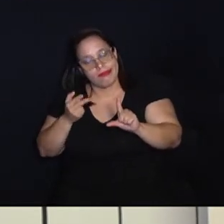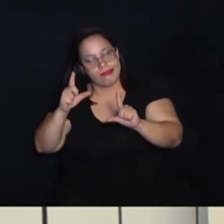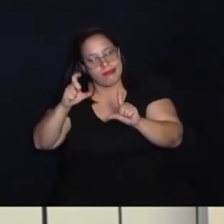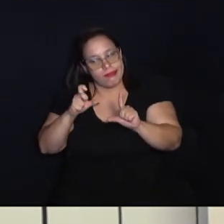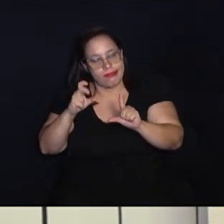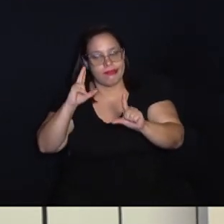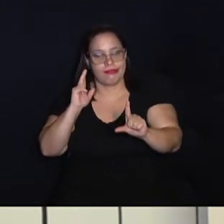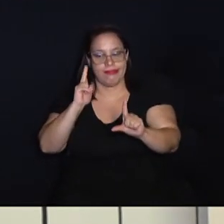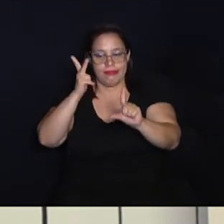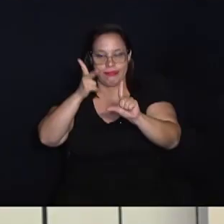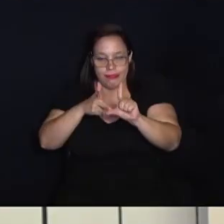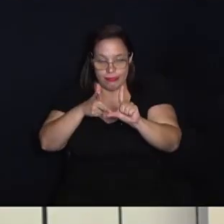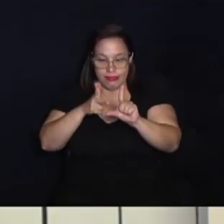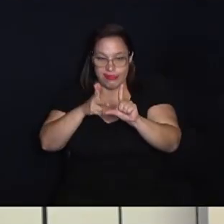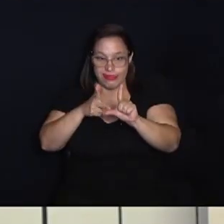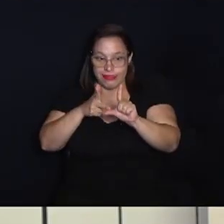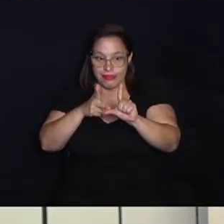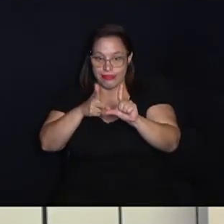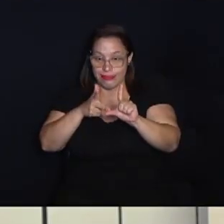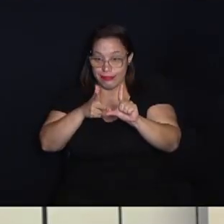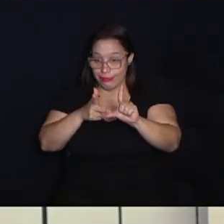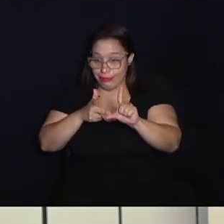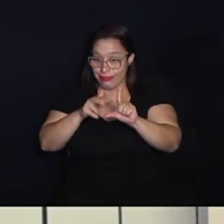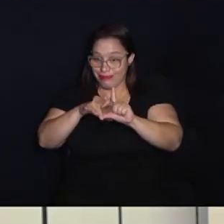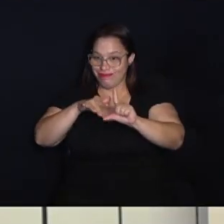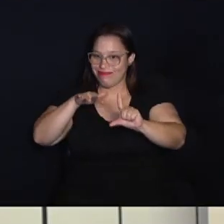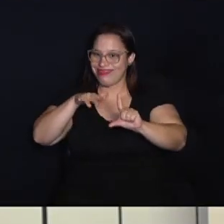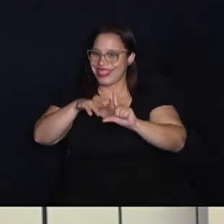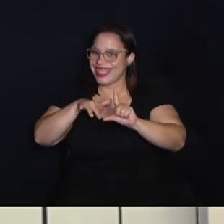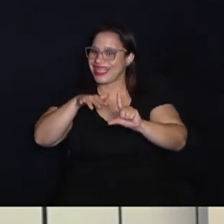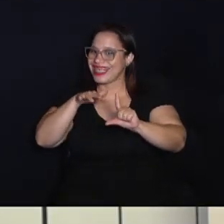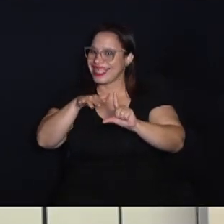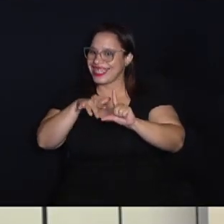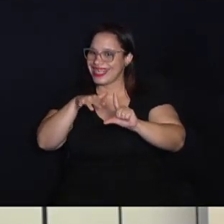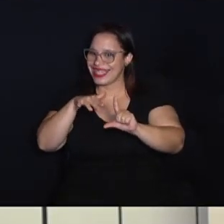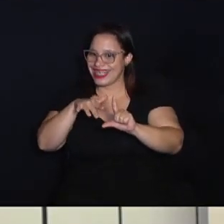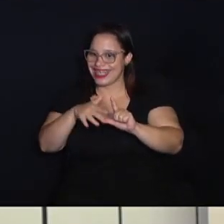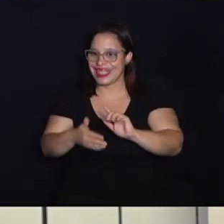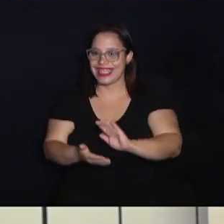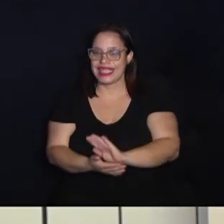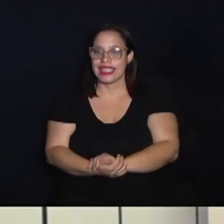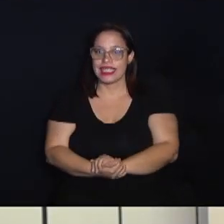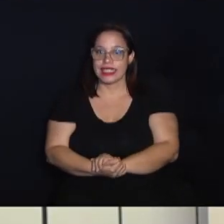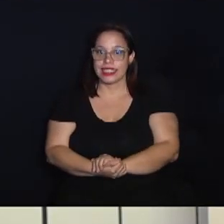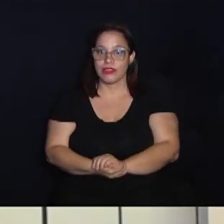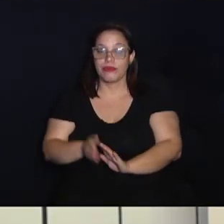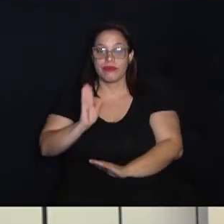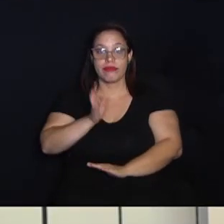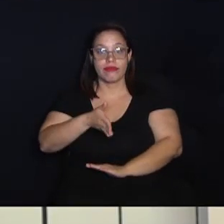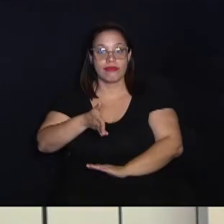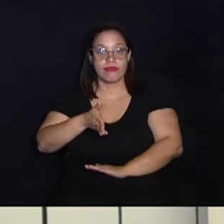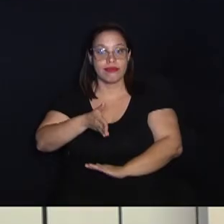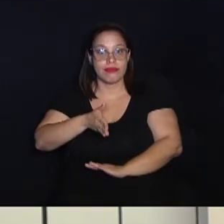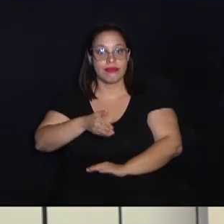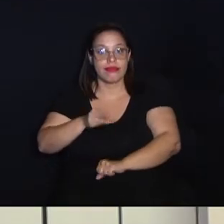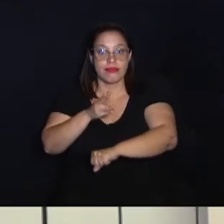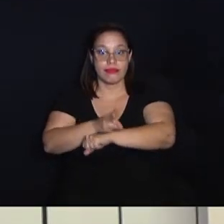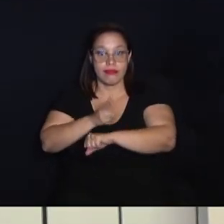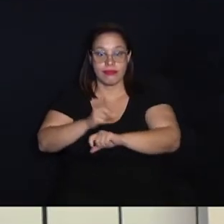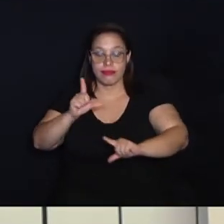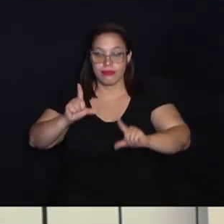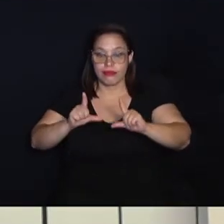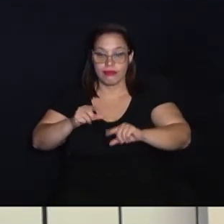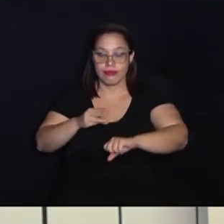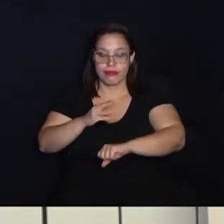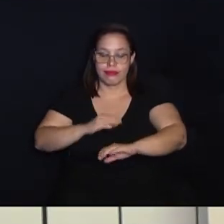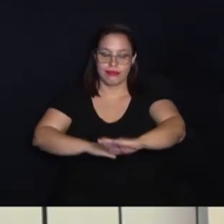foto, você só vai apontar a câmera do seu celular aqui, ó, para este QR Code, porque aí já vai aparecer uma mensagem na sua tela, o